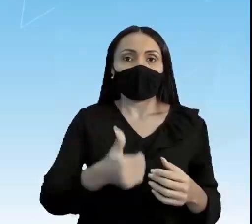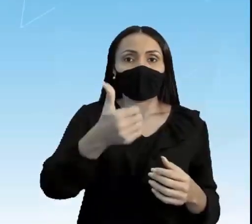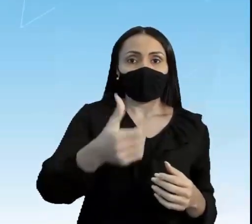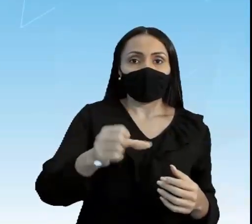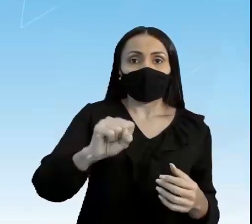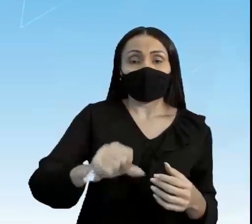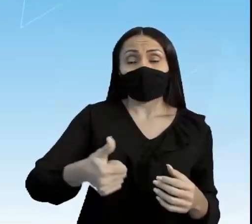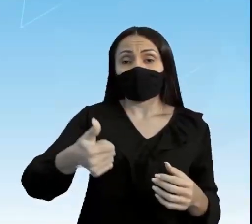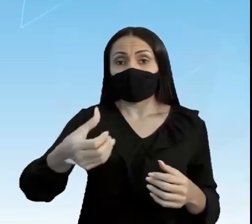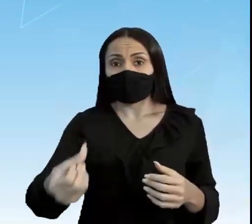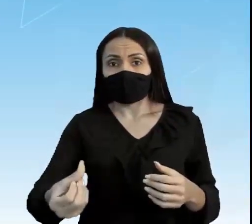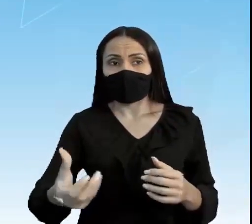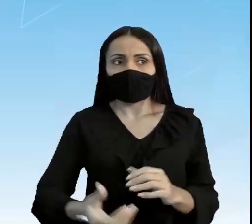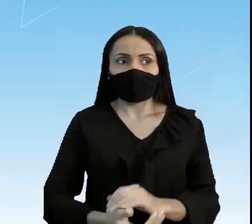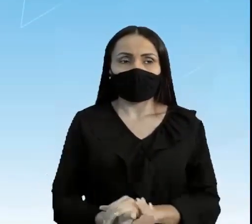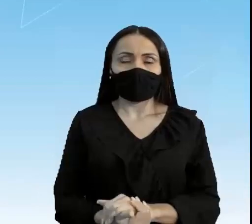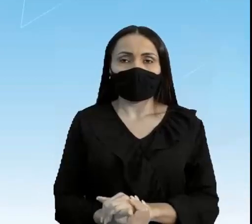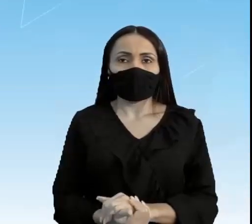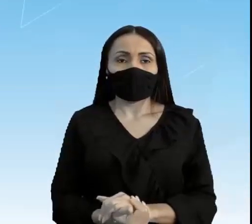1816.